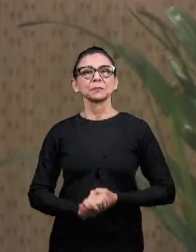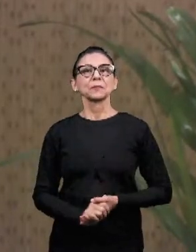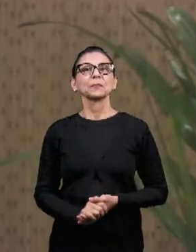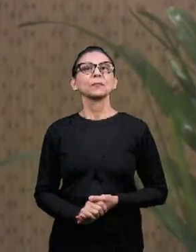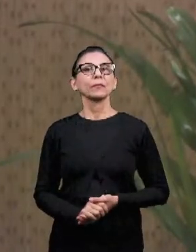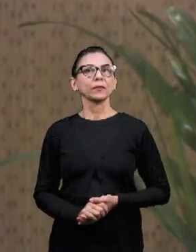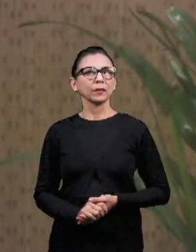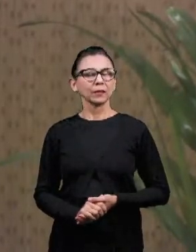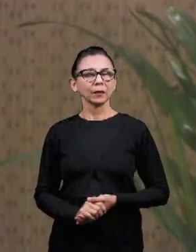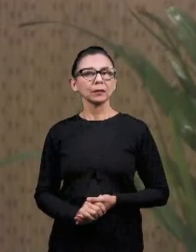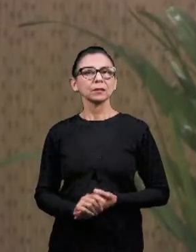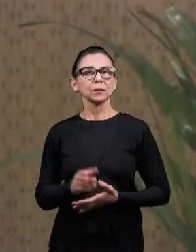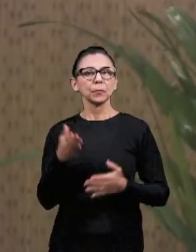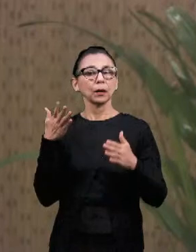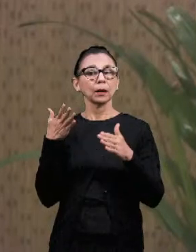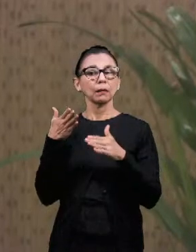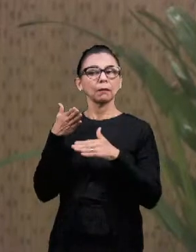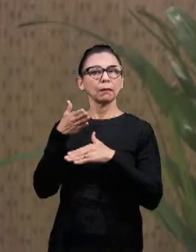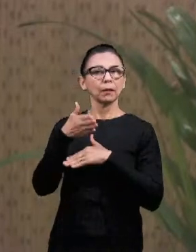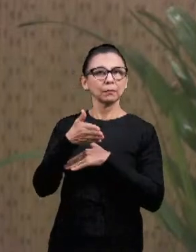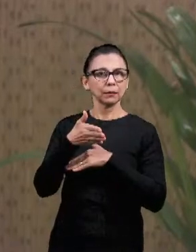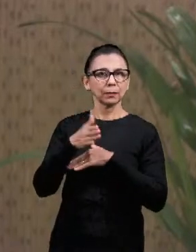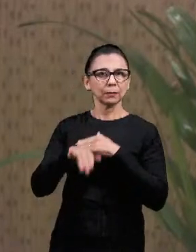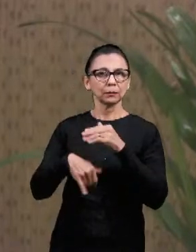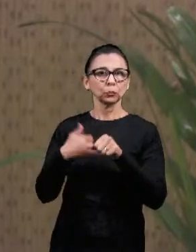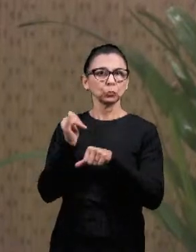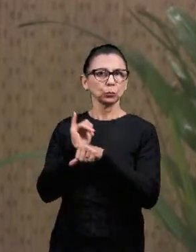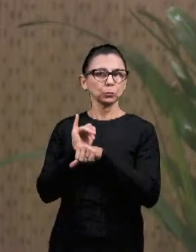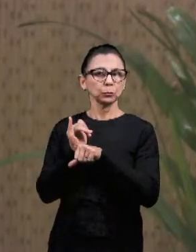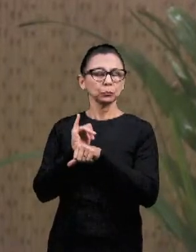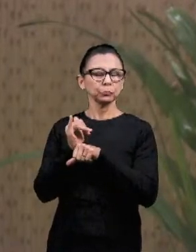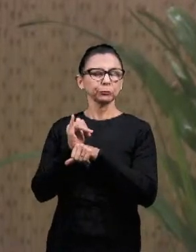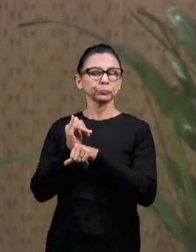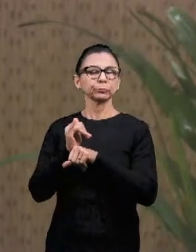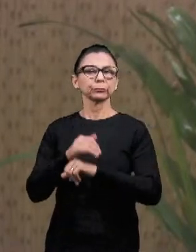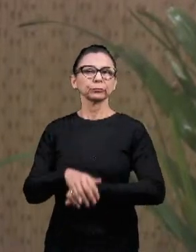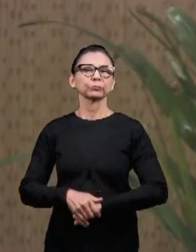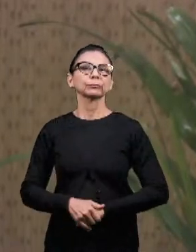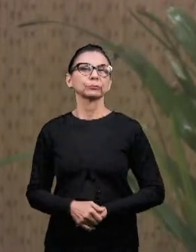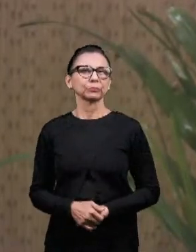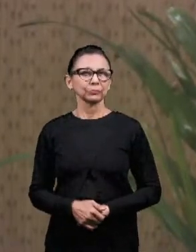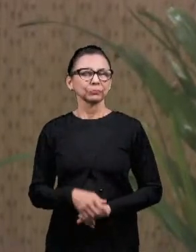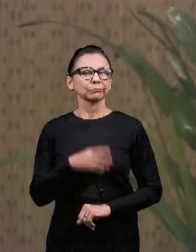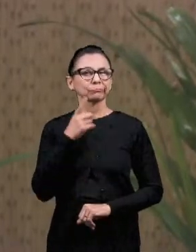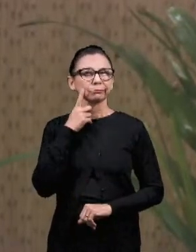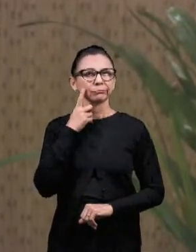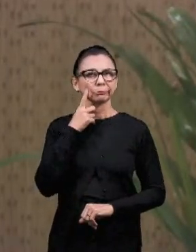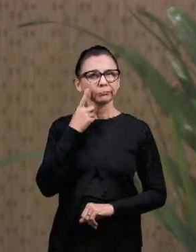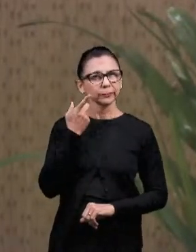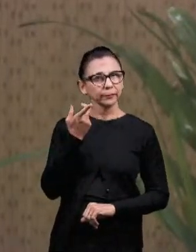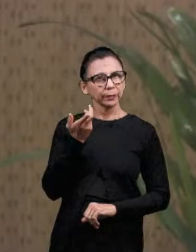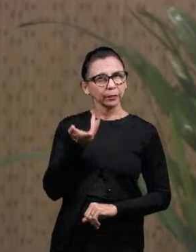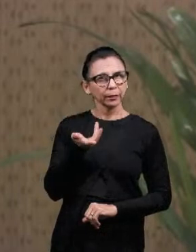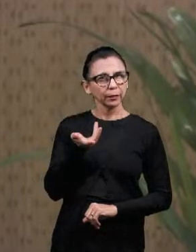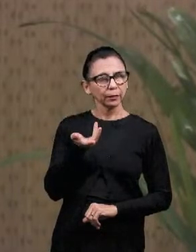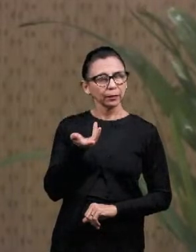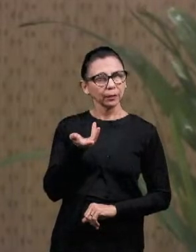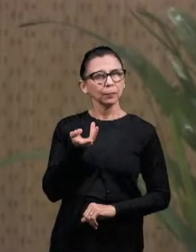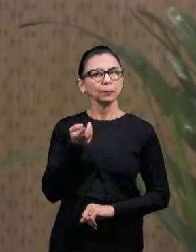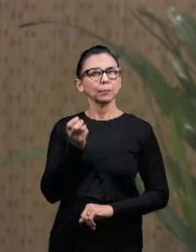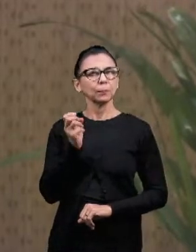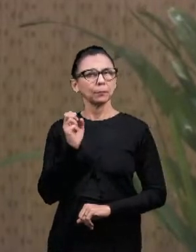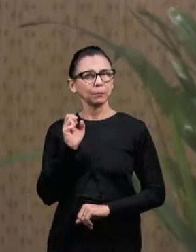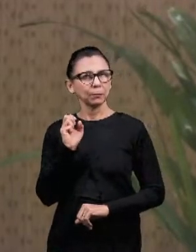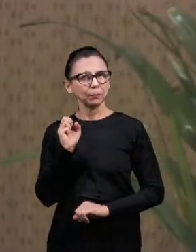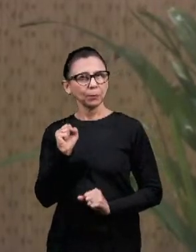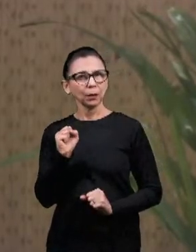já está disponível para que você possa acessar lá no nosso canal no YouTube e você já pode, inclusive, preparar,